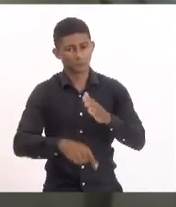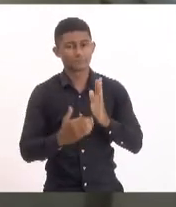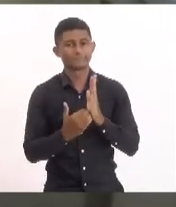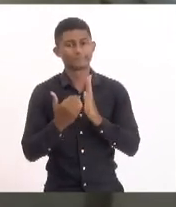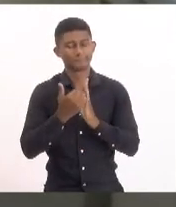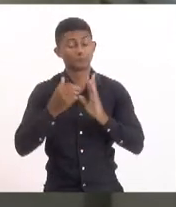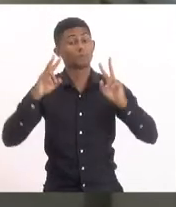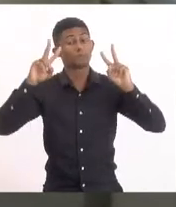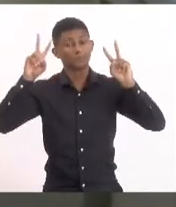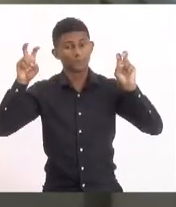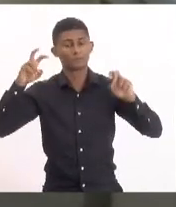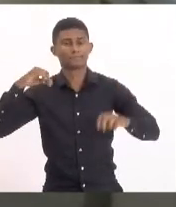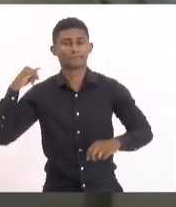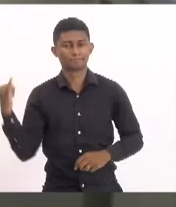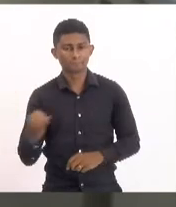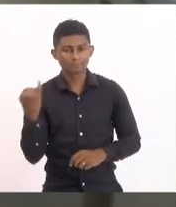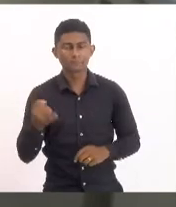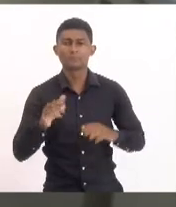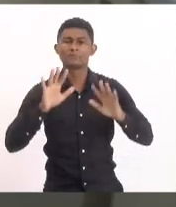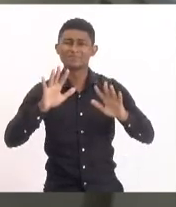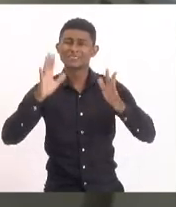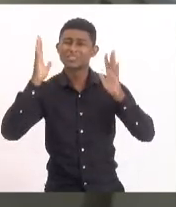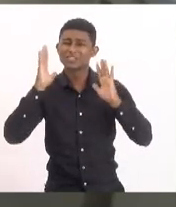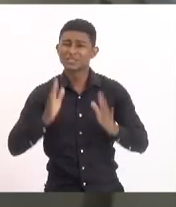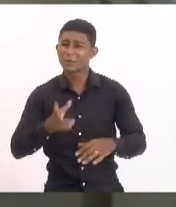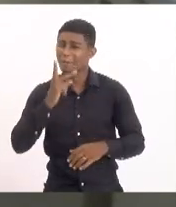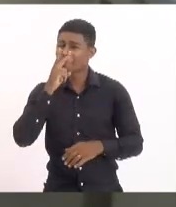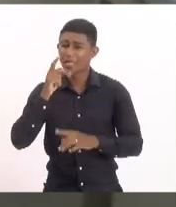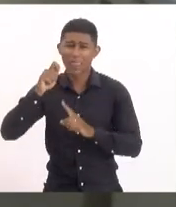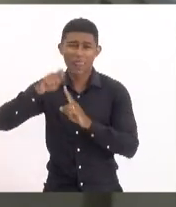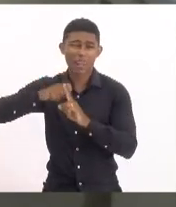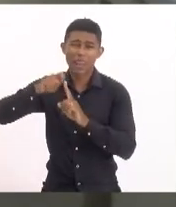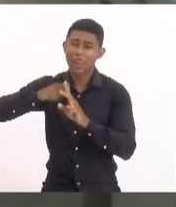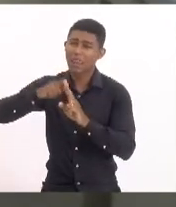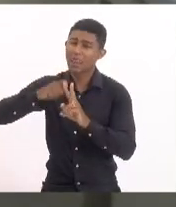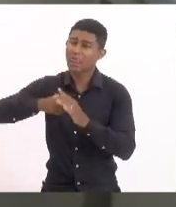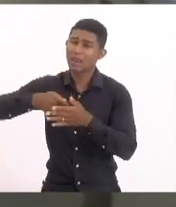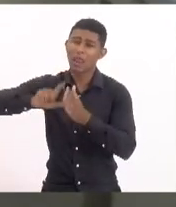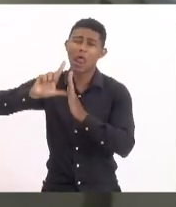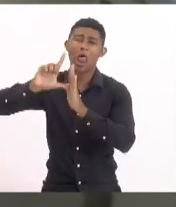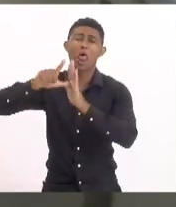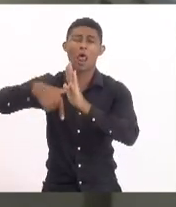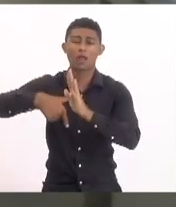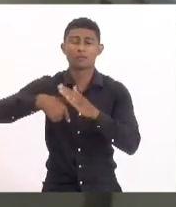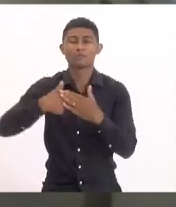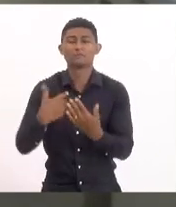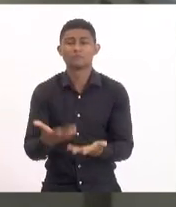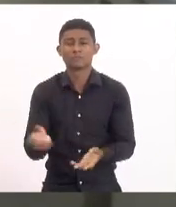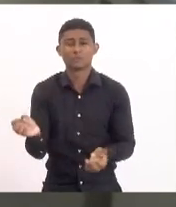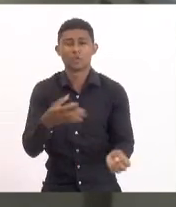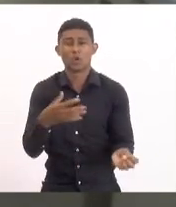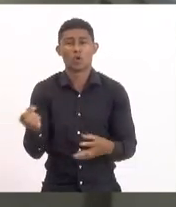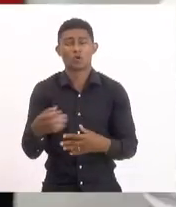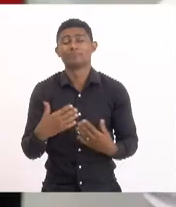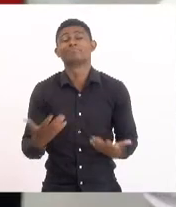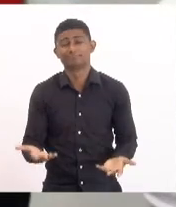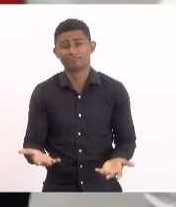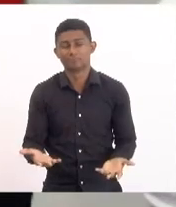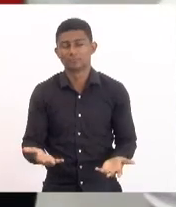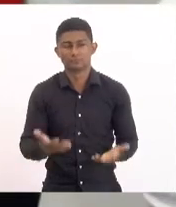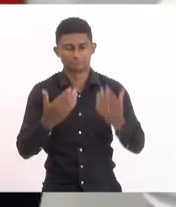relevante, mas se passou muito tempo e esses novos protocolos estão editados. Muito obrigado, senhor presidente.